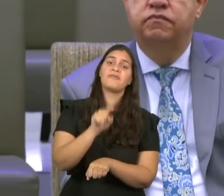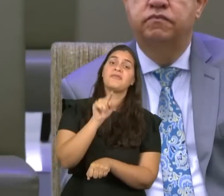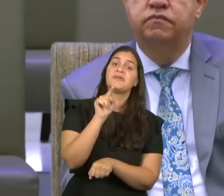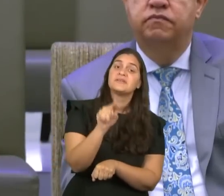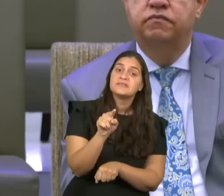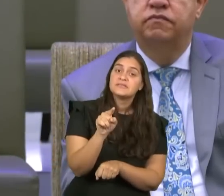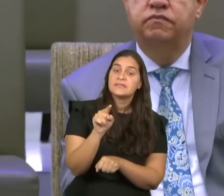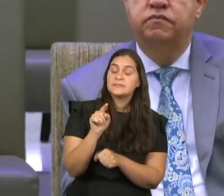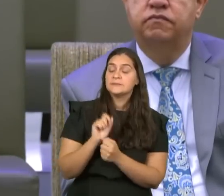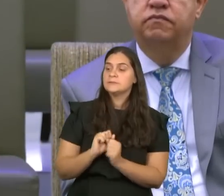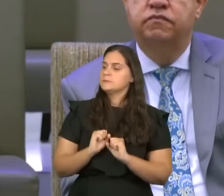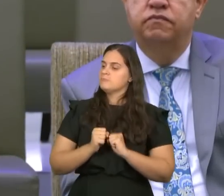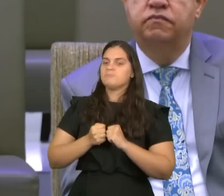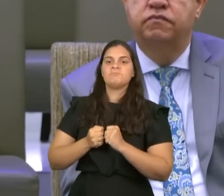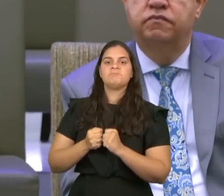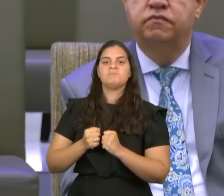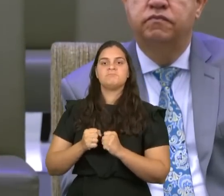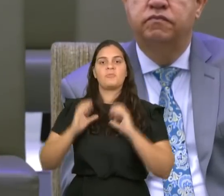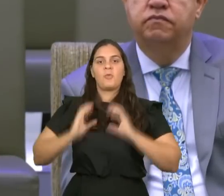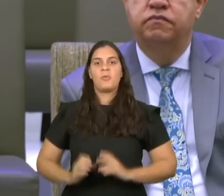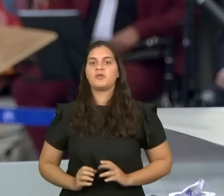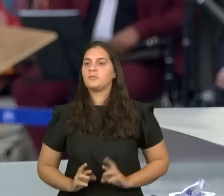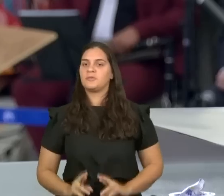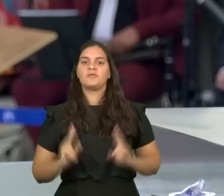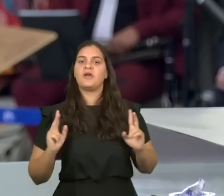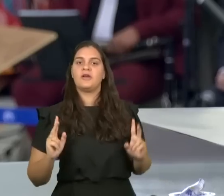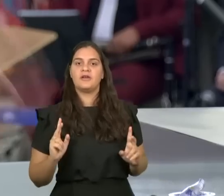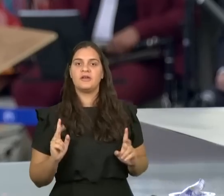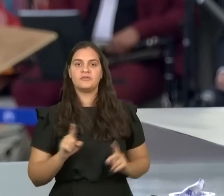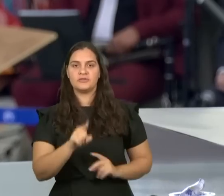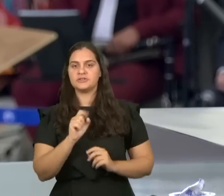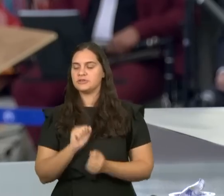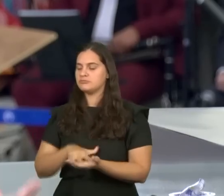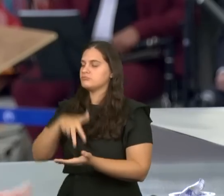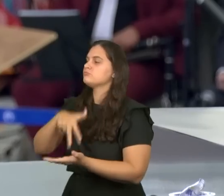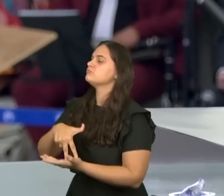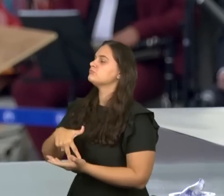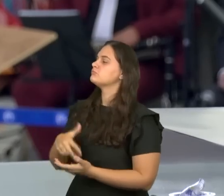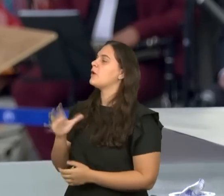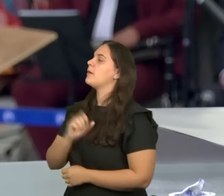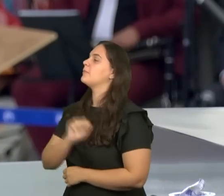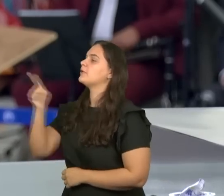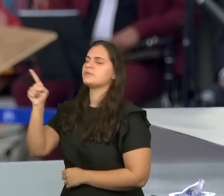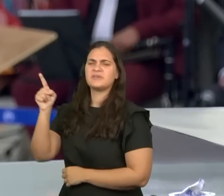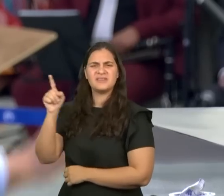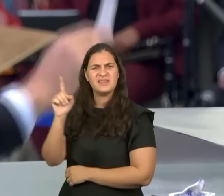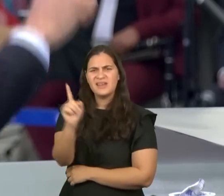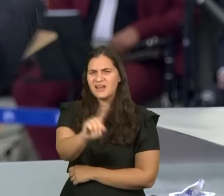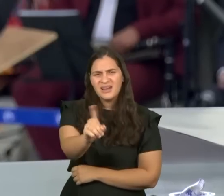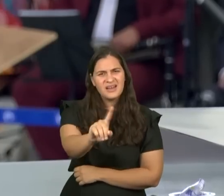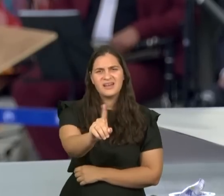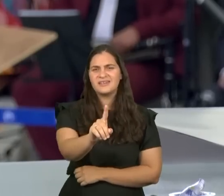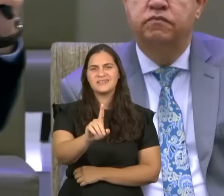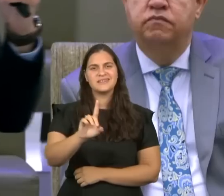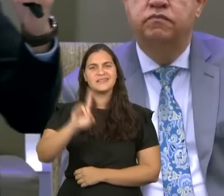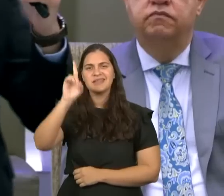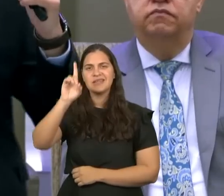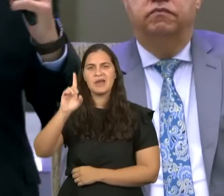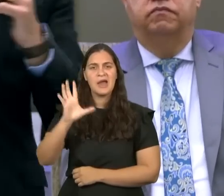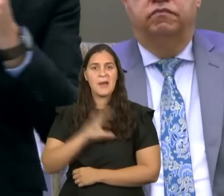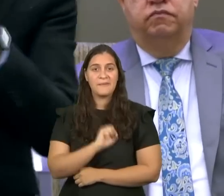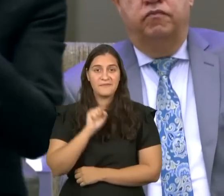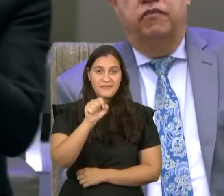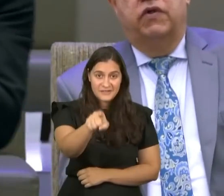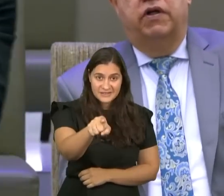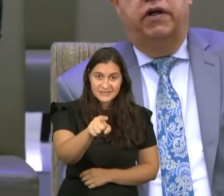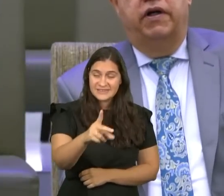o primeiro passo neste relacionamento de amor para poder te amar ele te ama desde a